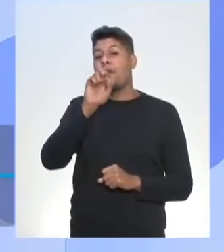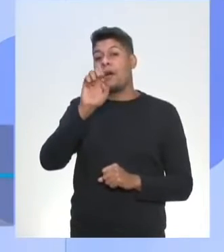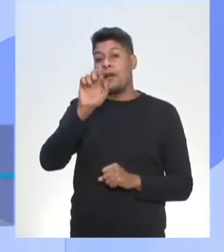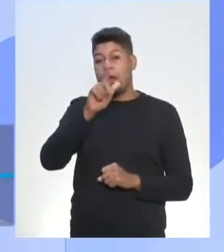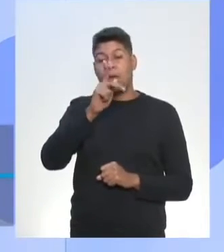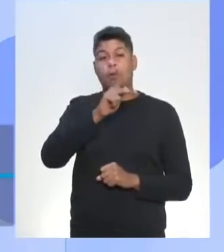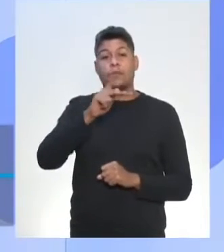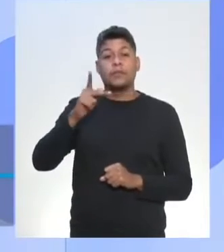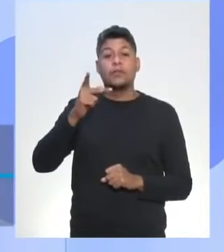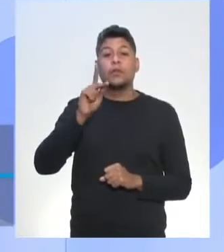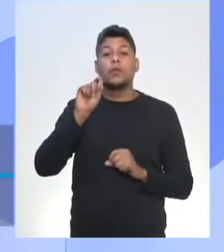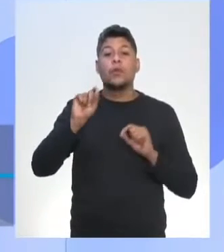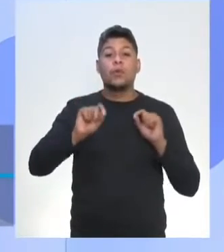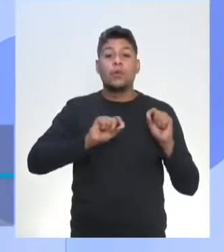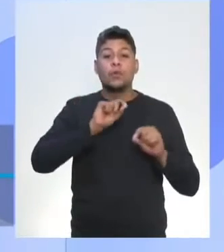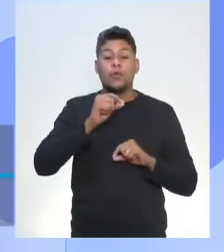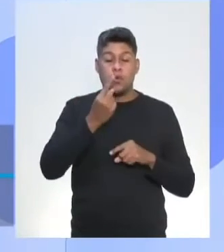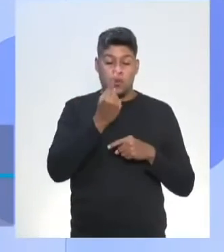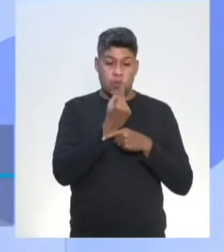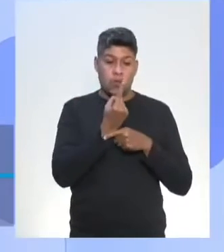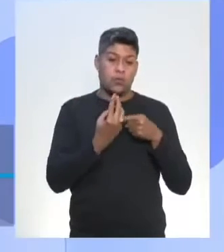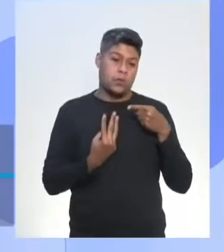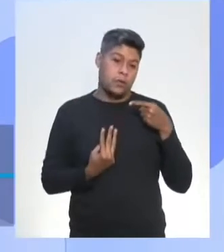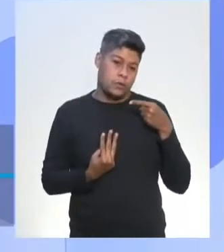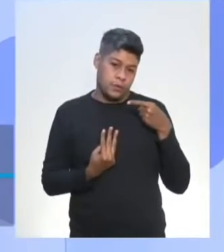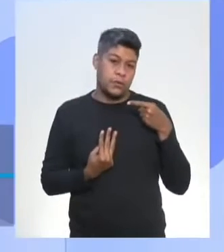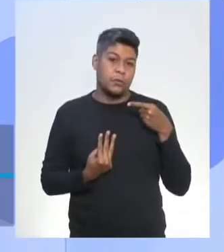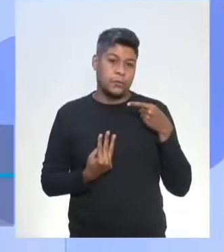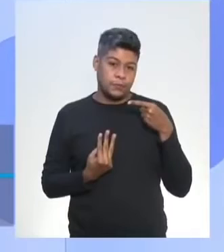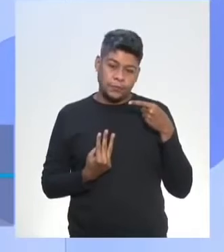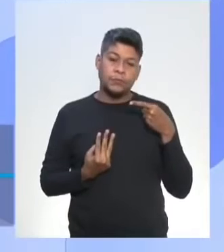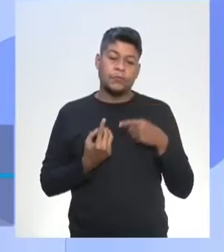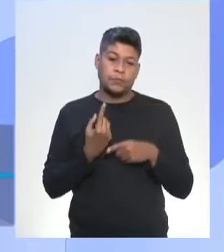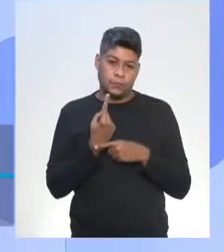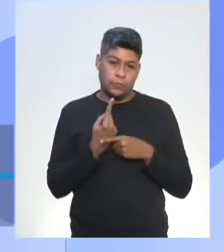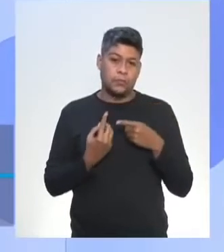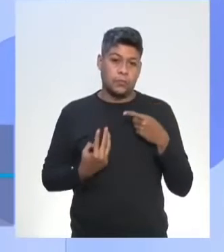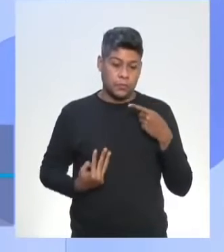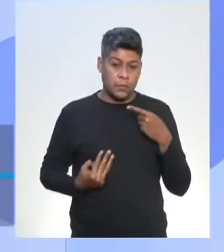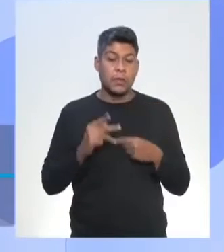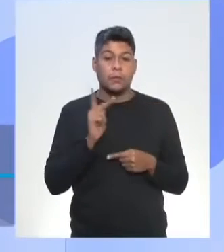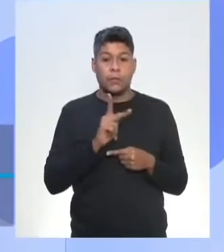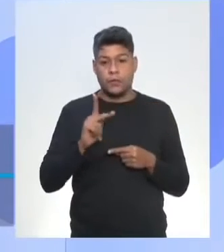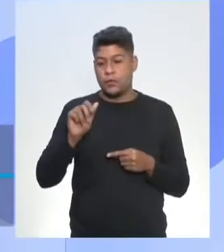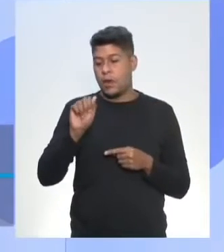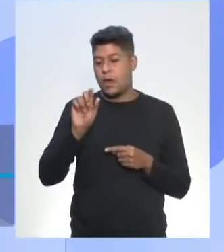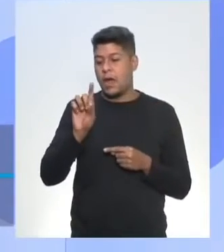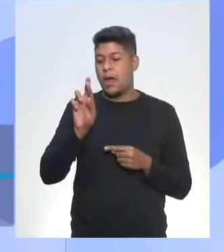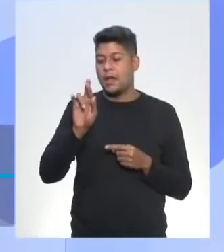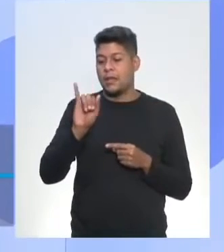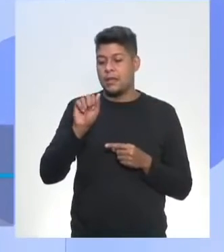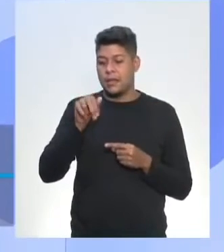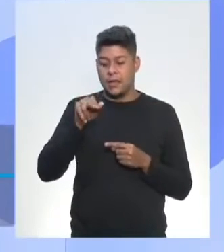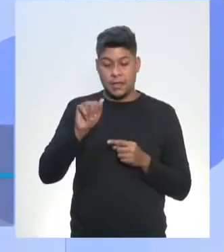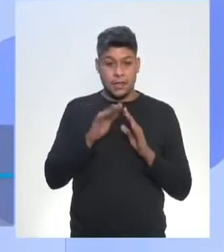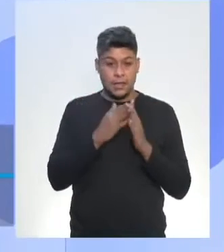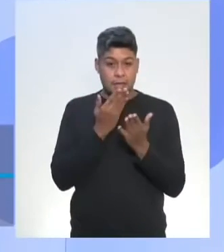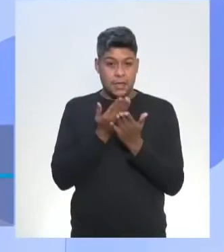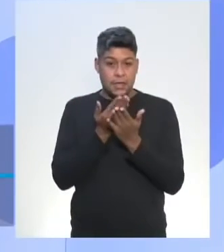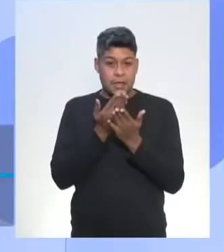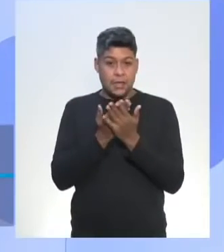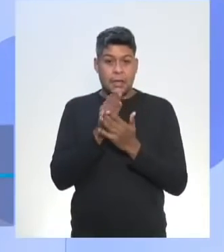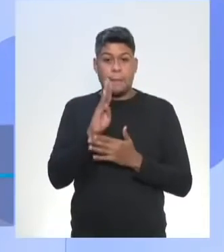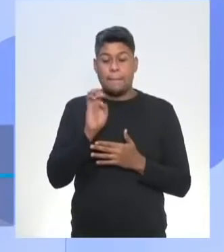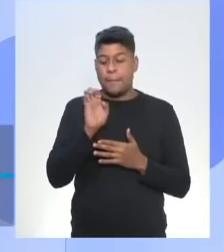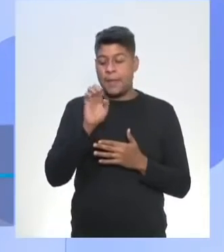professora aqui colocando a um terço então responderam terço da professora Adriana da escola